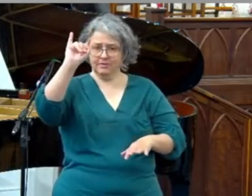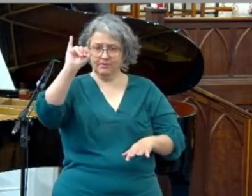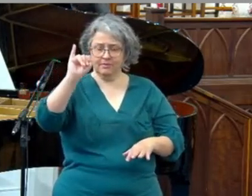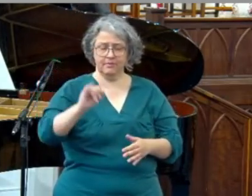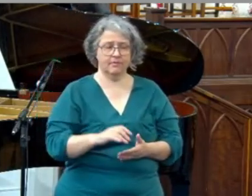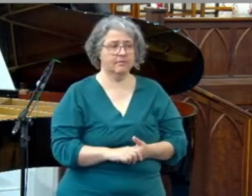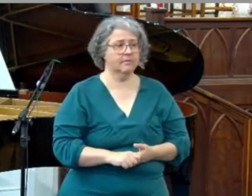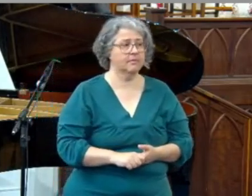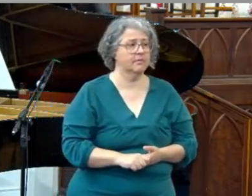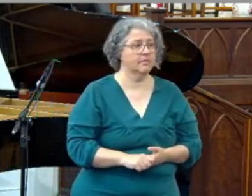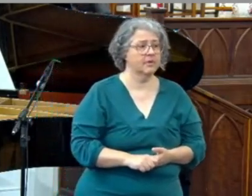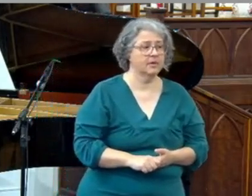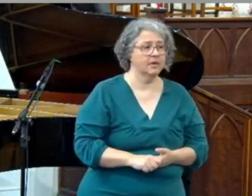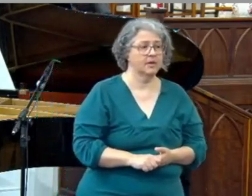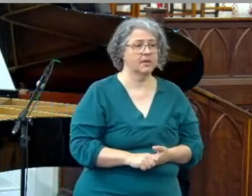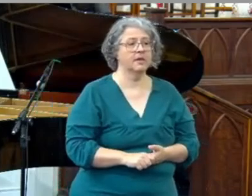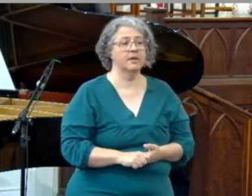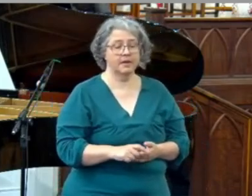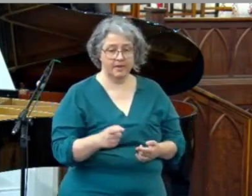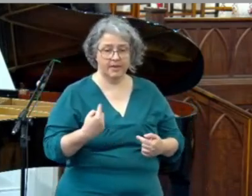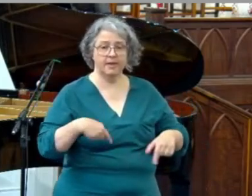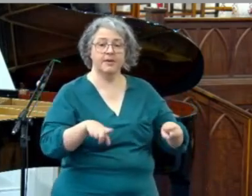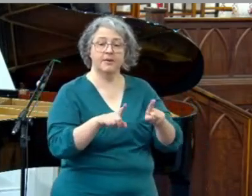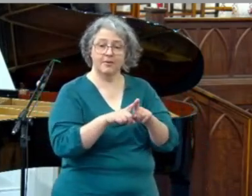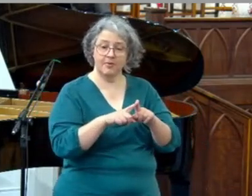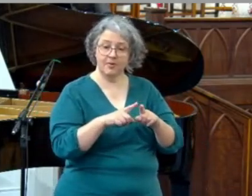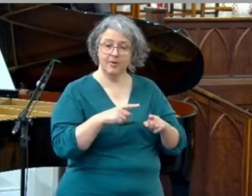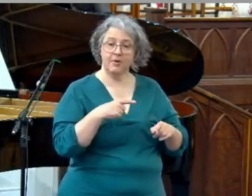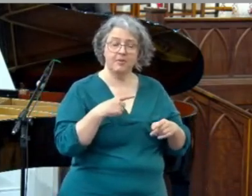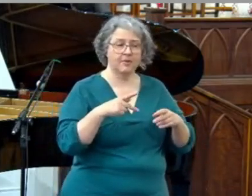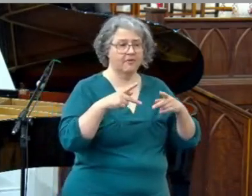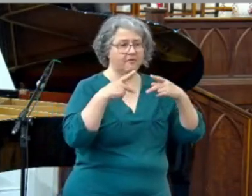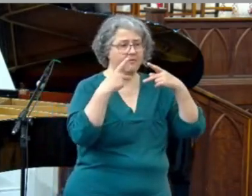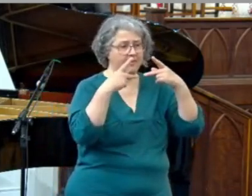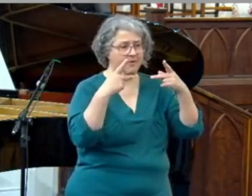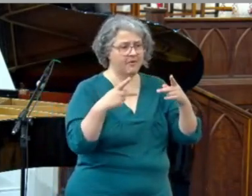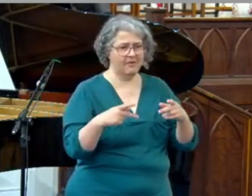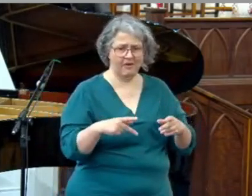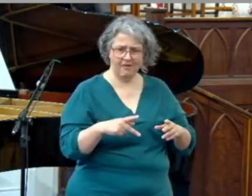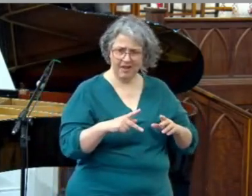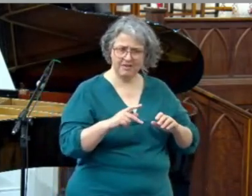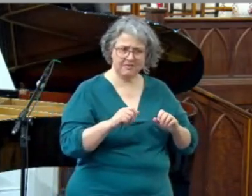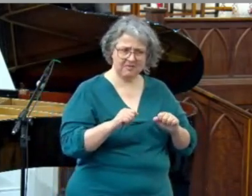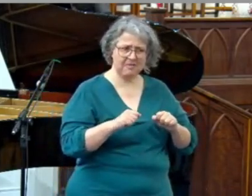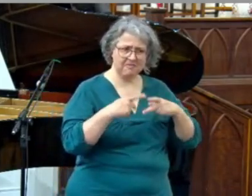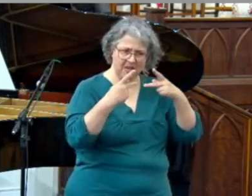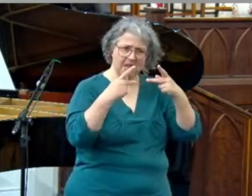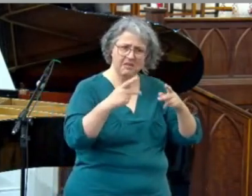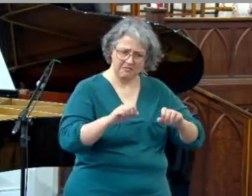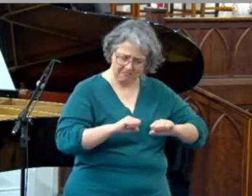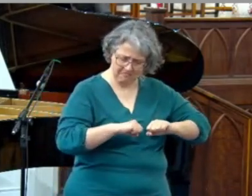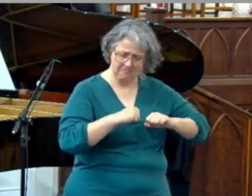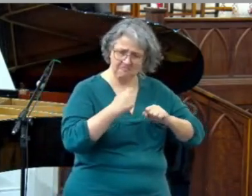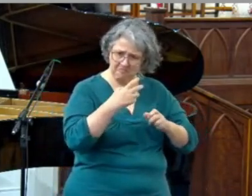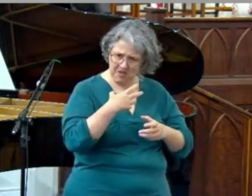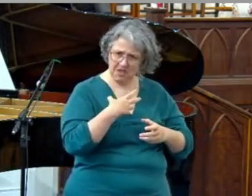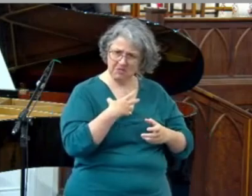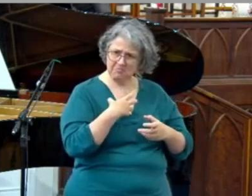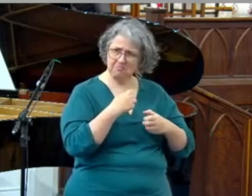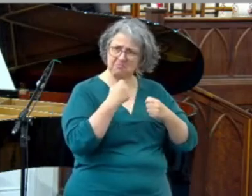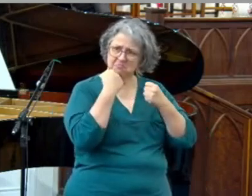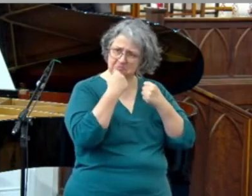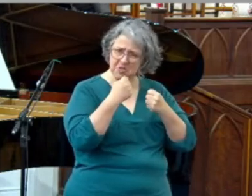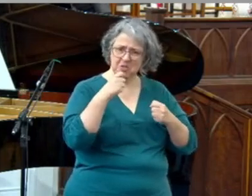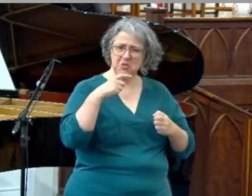ouvir. E para isso ele vai usar uma linguagem forte. Mais uma vez,